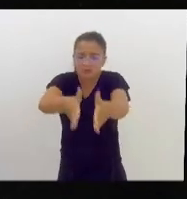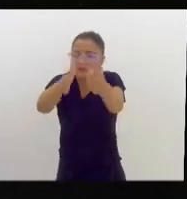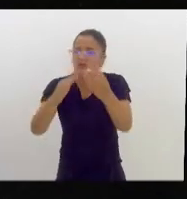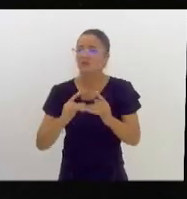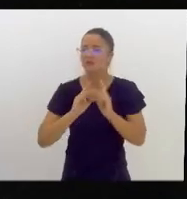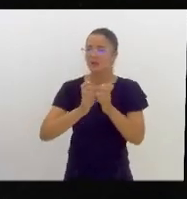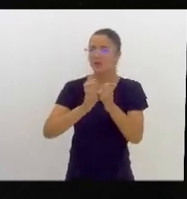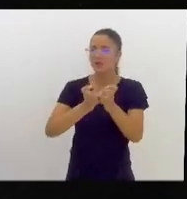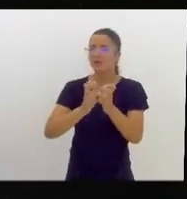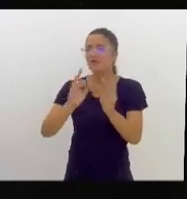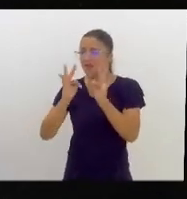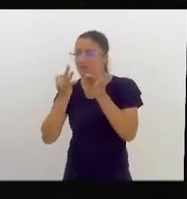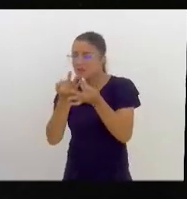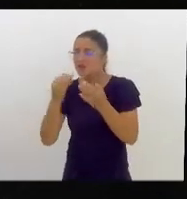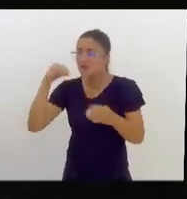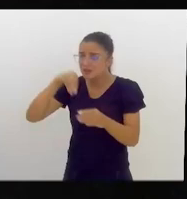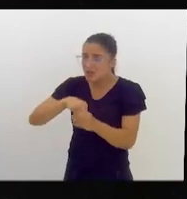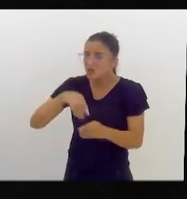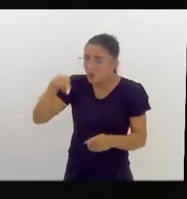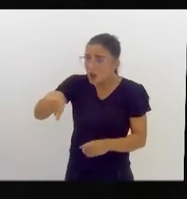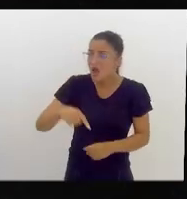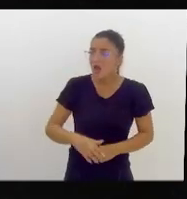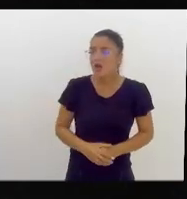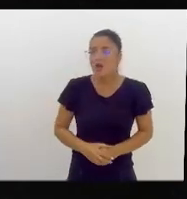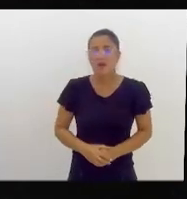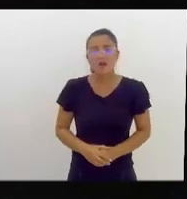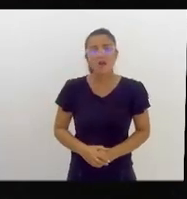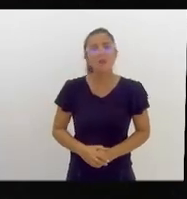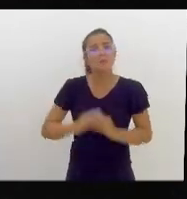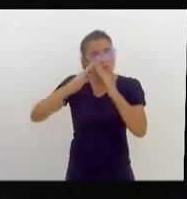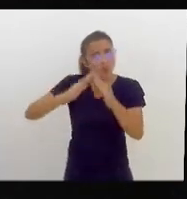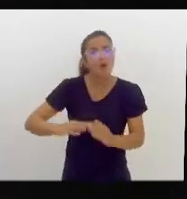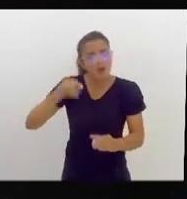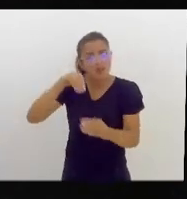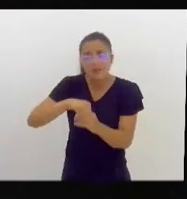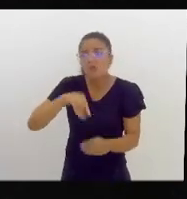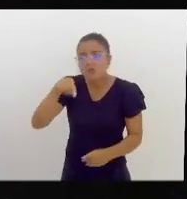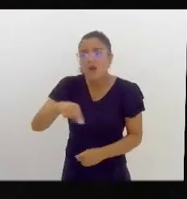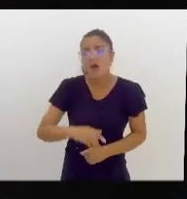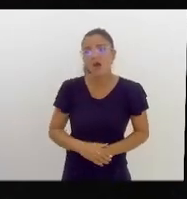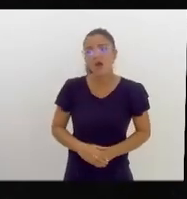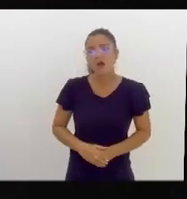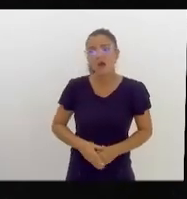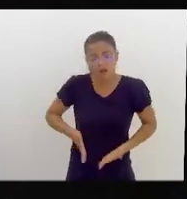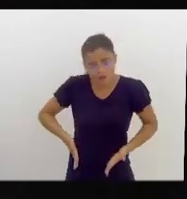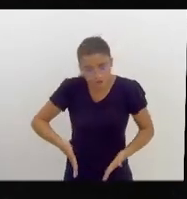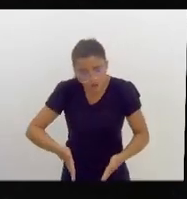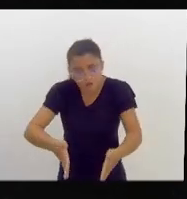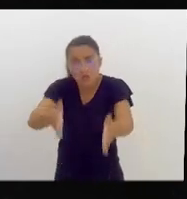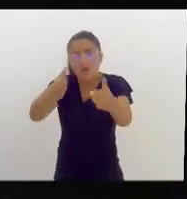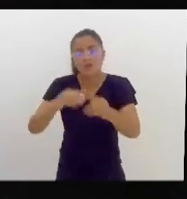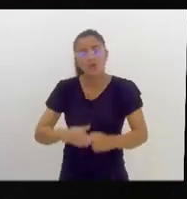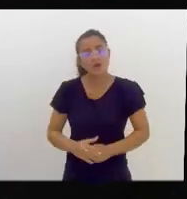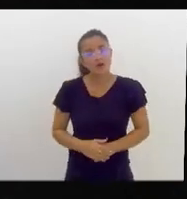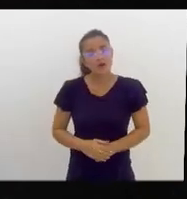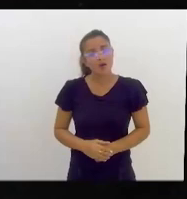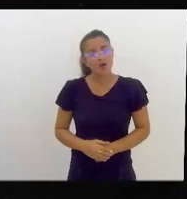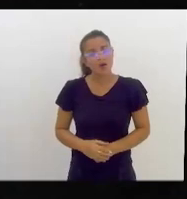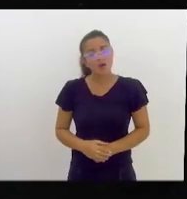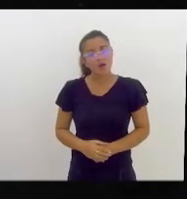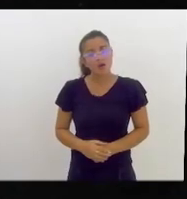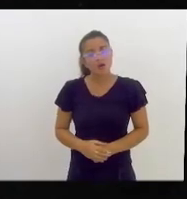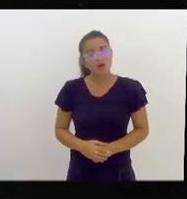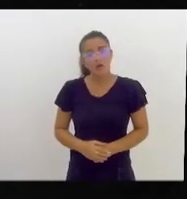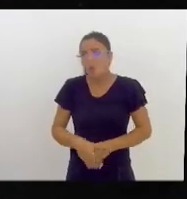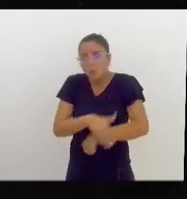várias famílias morando dentro da estação ferroviária, dentro dos trilhos, ali na linha que vai para Belfor